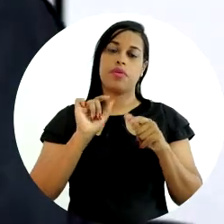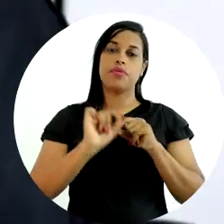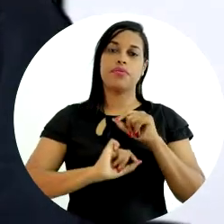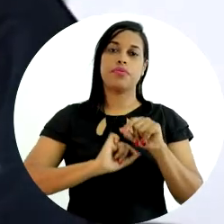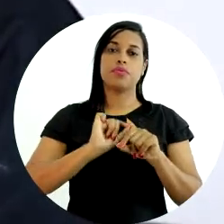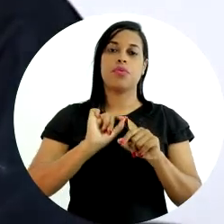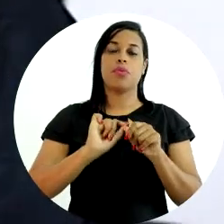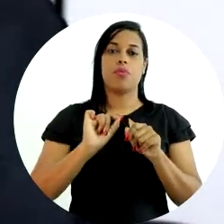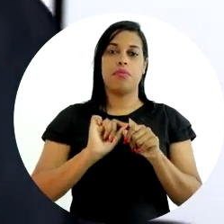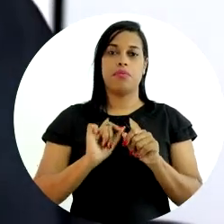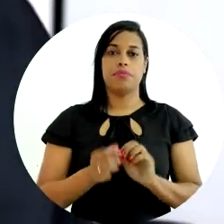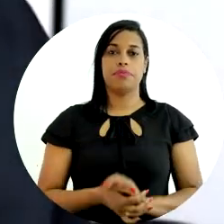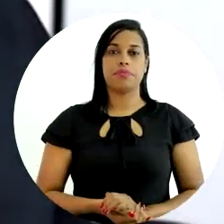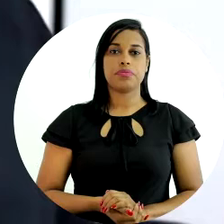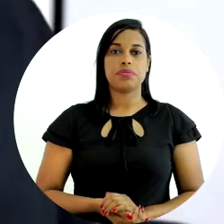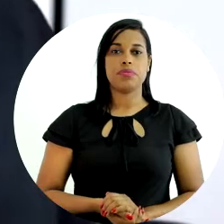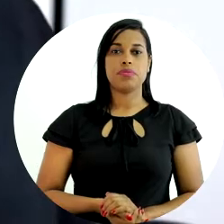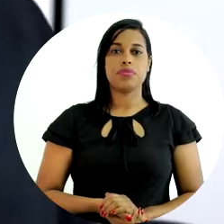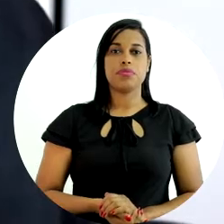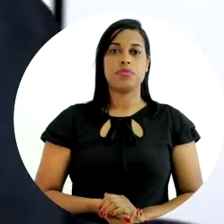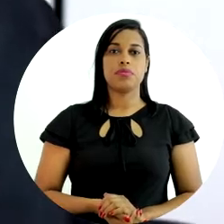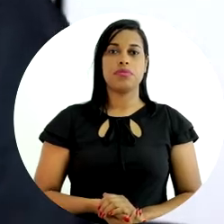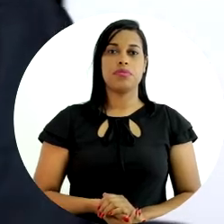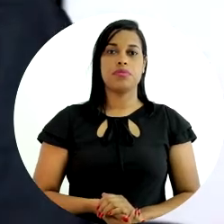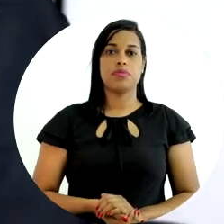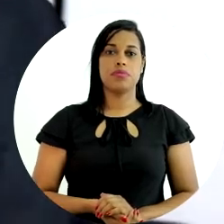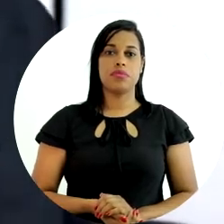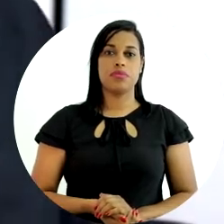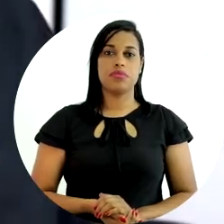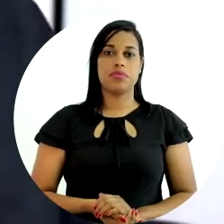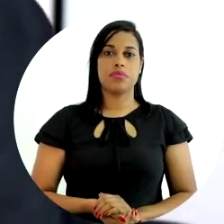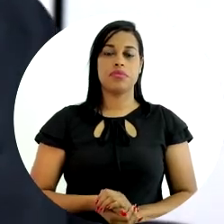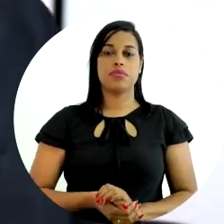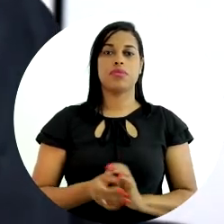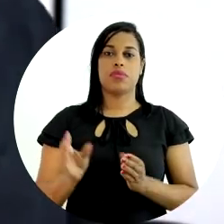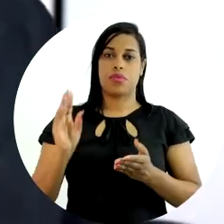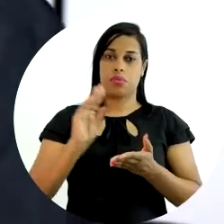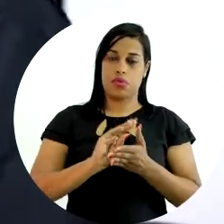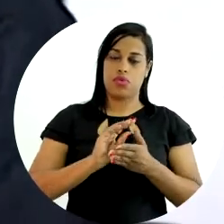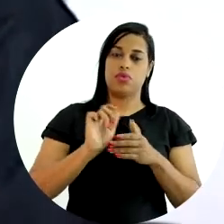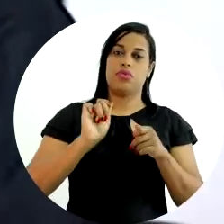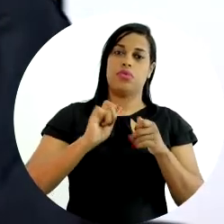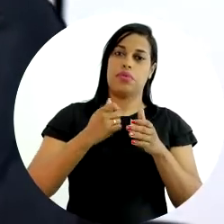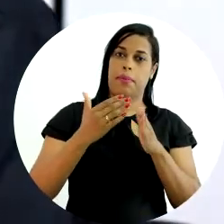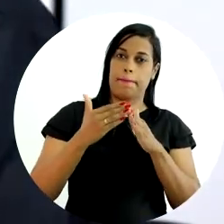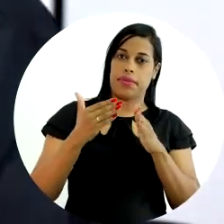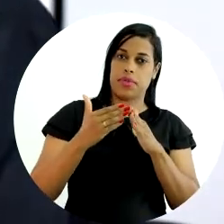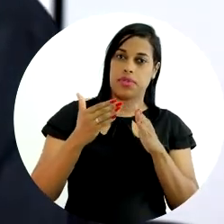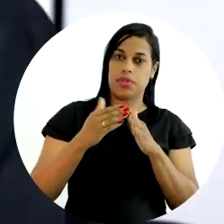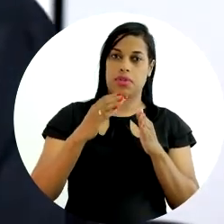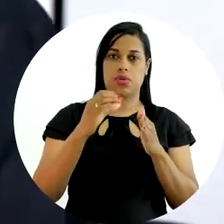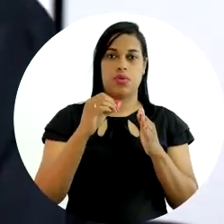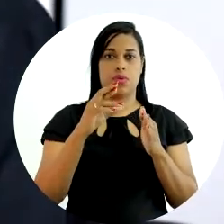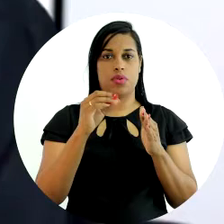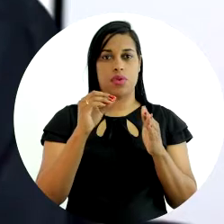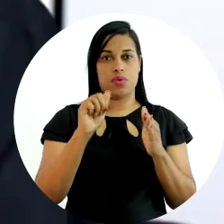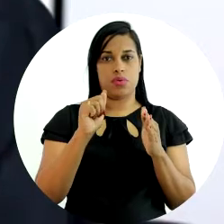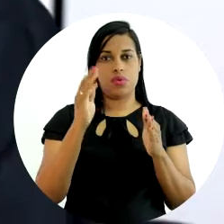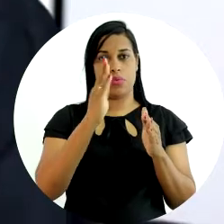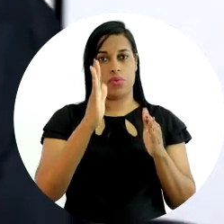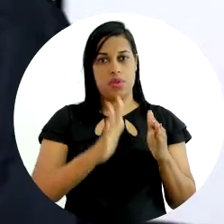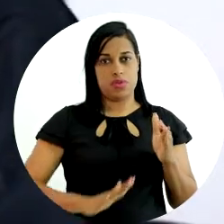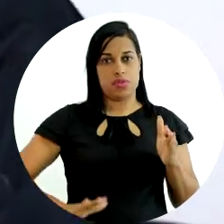Uma segunda ação que ele tomou foi duplicar o imposto que era cobrado aqui da colônia